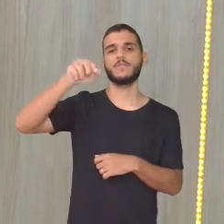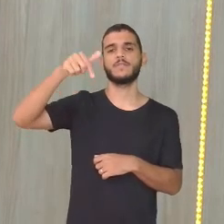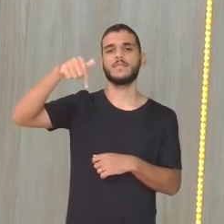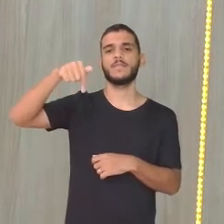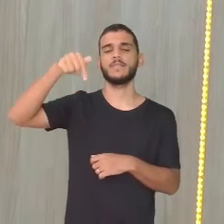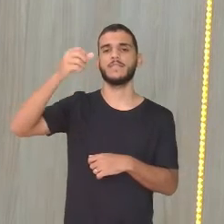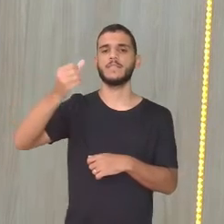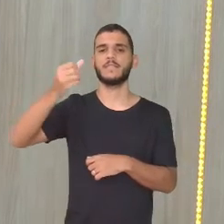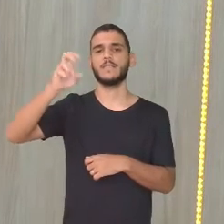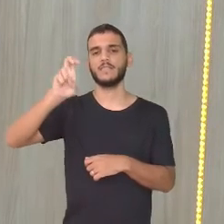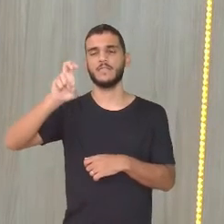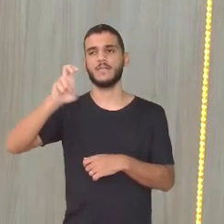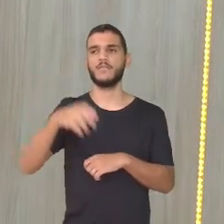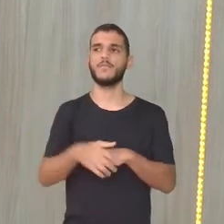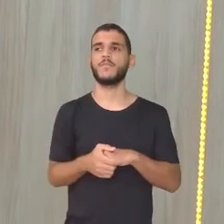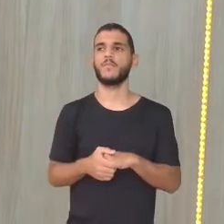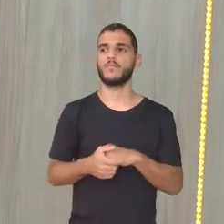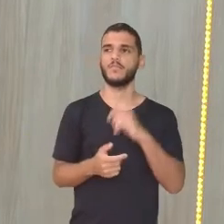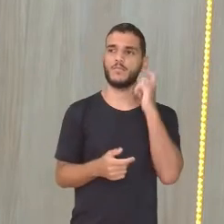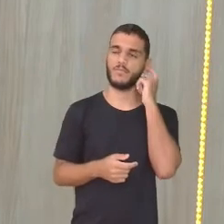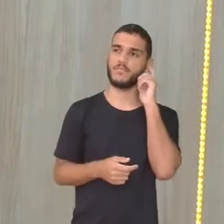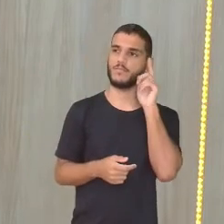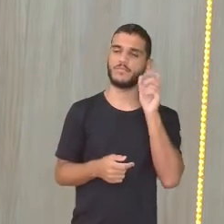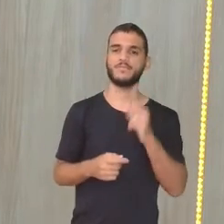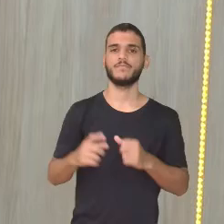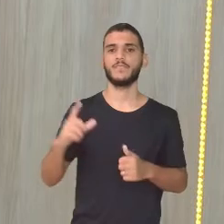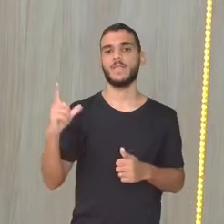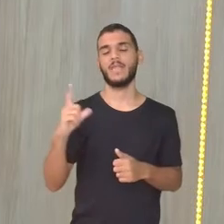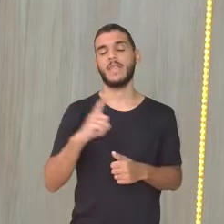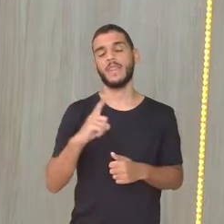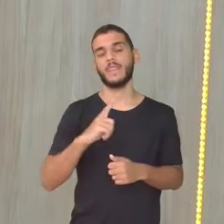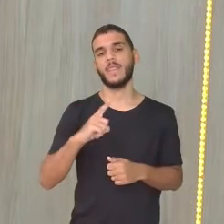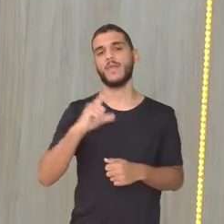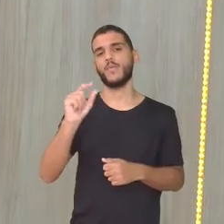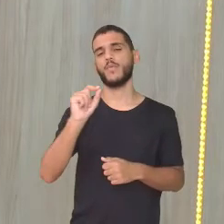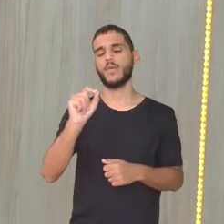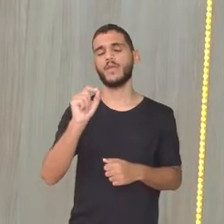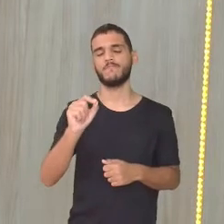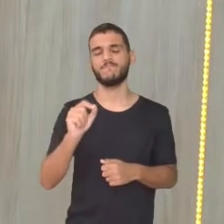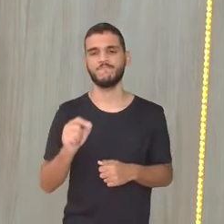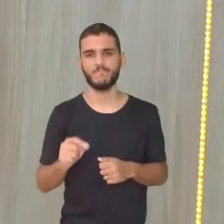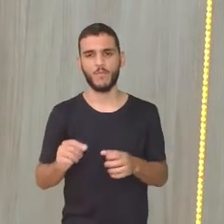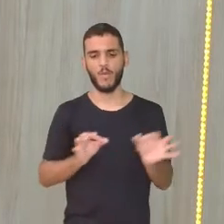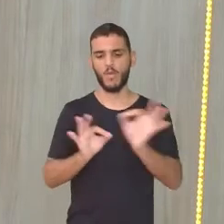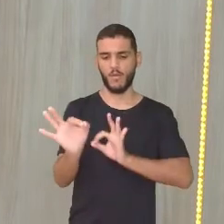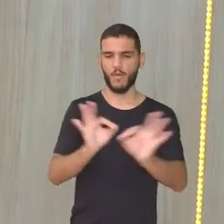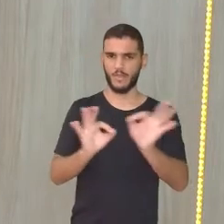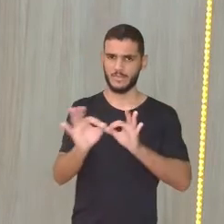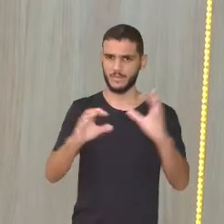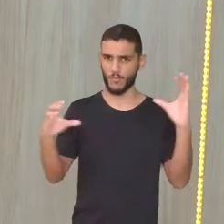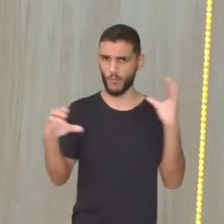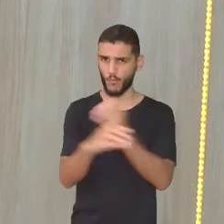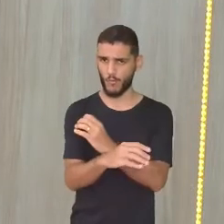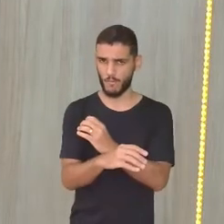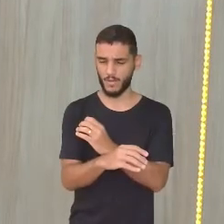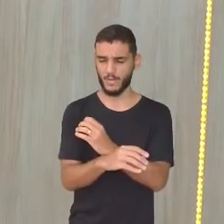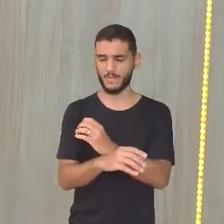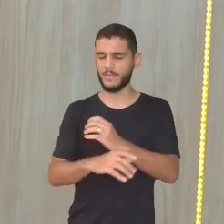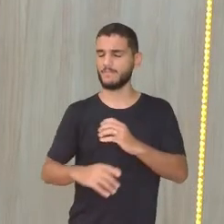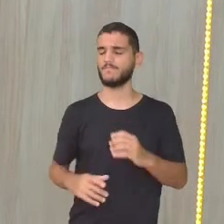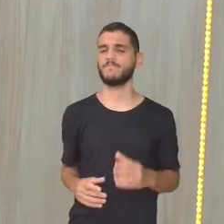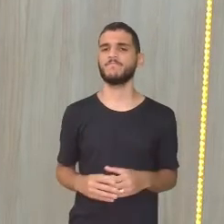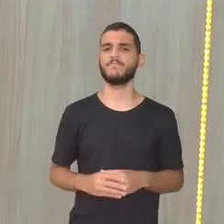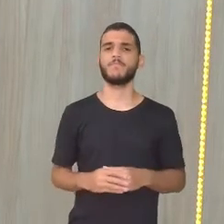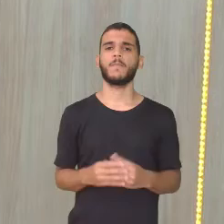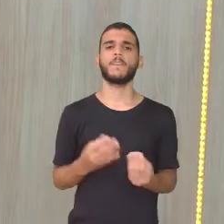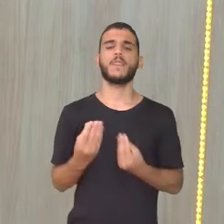0,765, né? Então veja, a gente tem uma generalização aí, né? Esse IDH ele vai ser uma generalização,